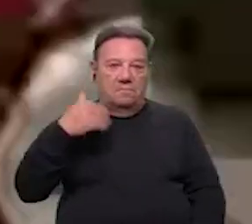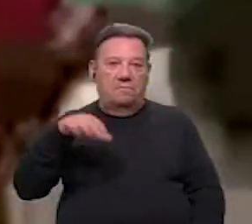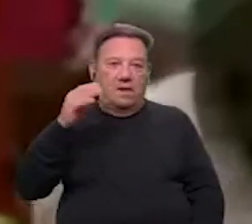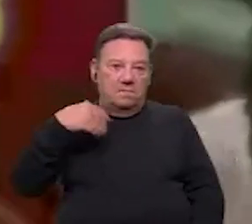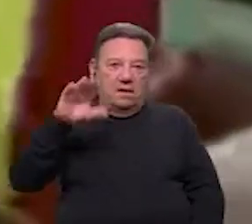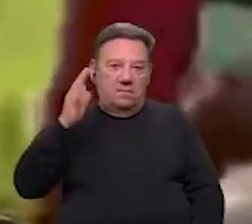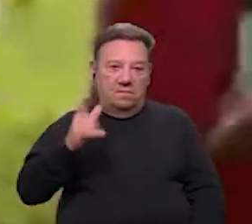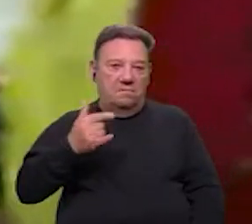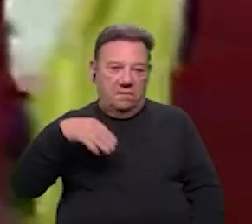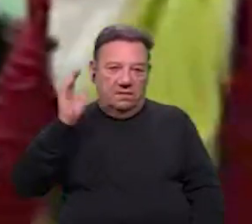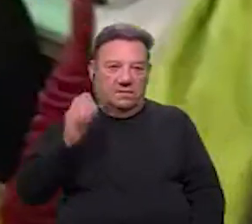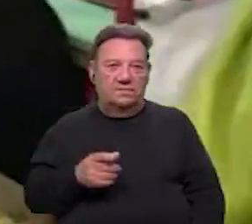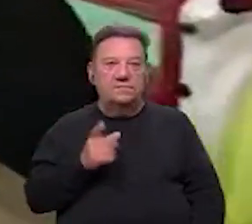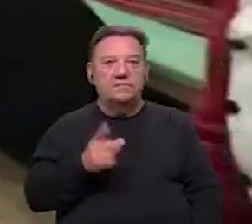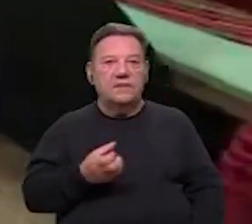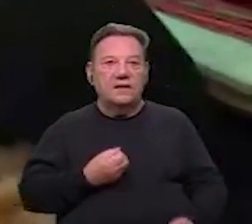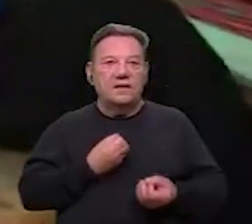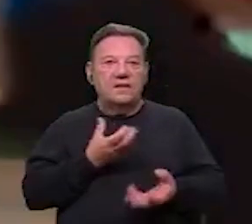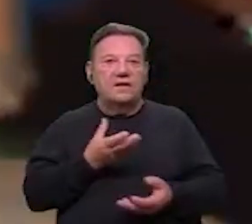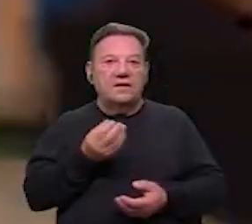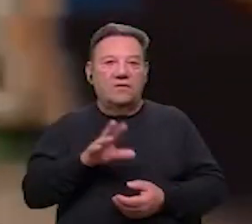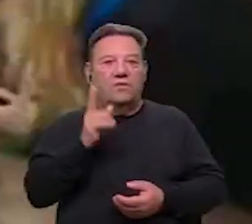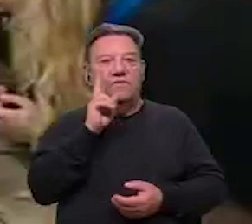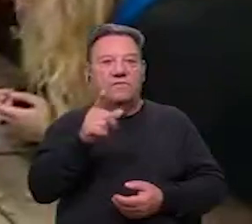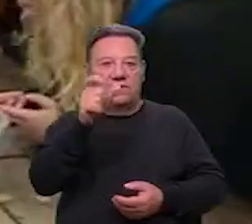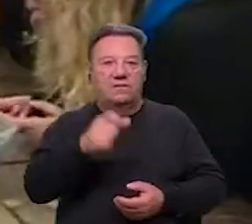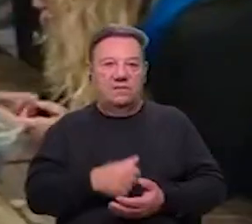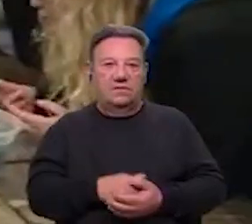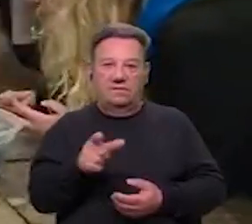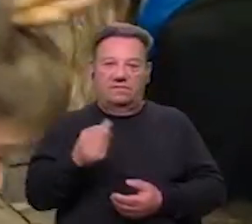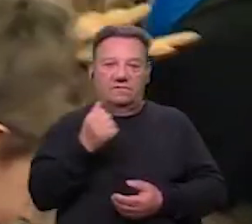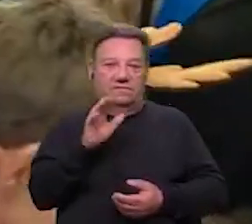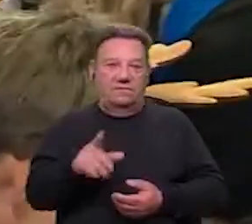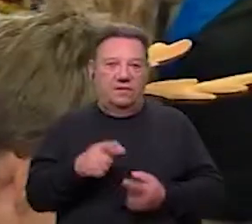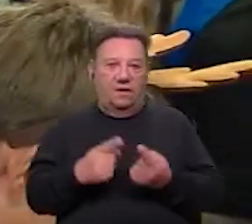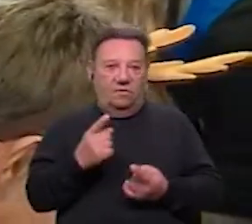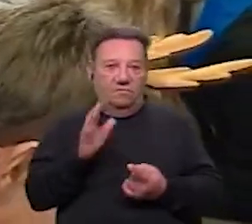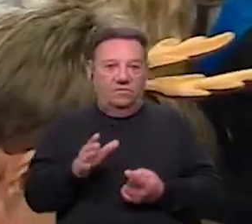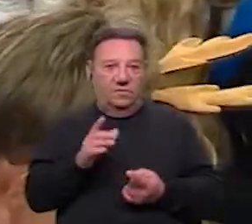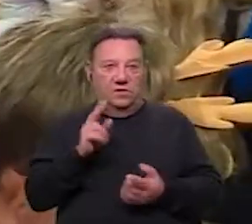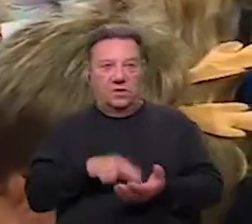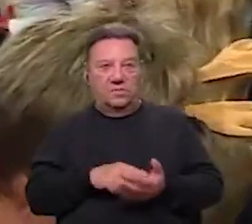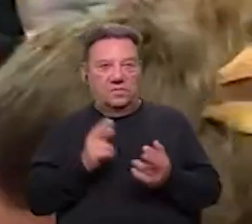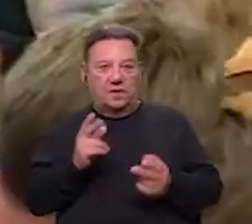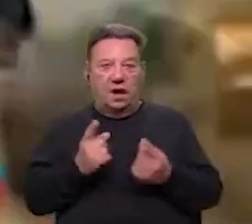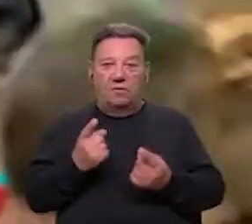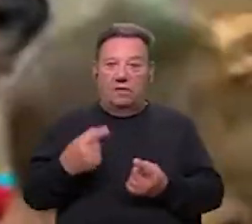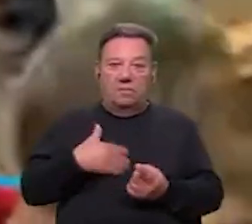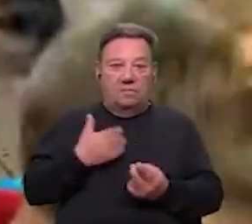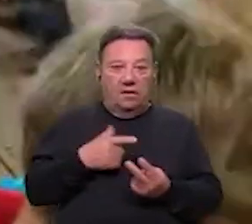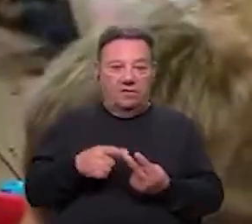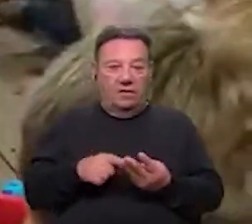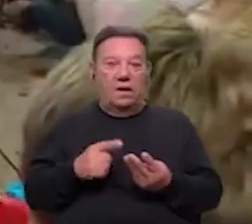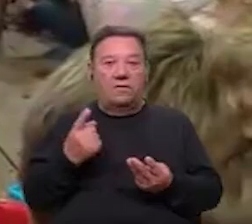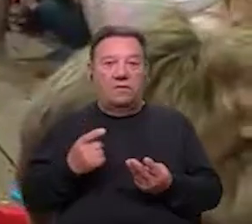Mais de mil. E qual é a reação das crianças quando o veem? Ah, eles ficam... Há uns que ficam expectantes, outros têm medo, outros